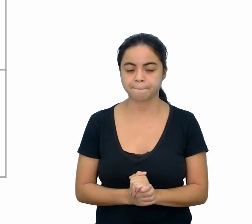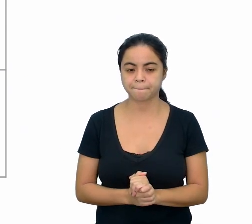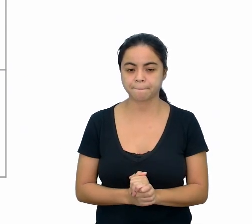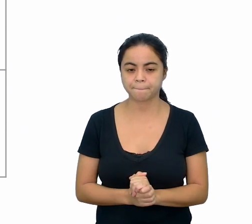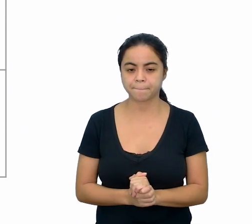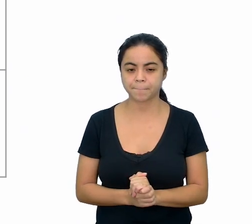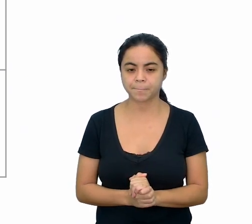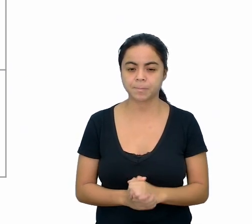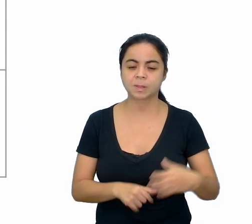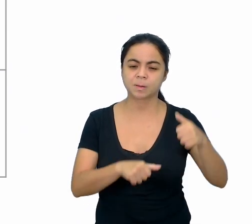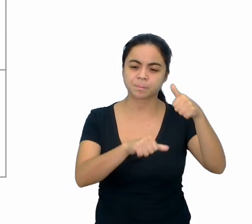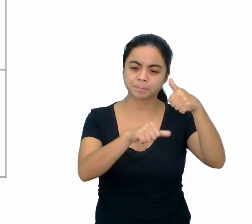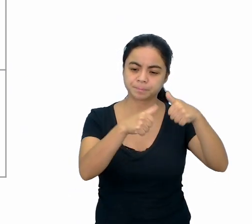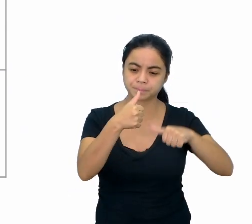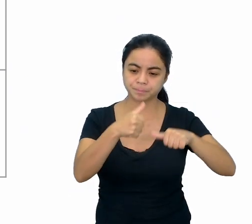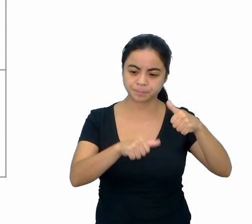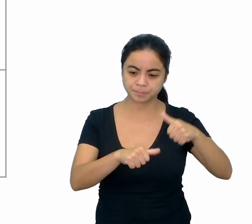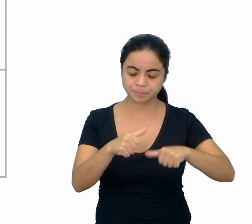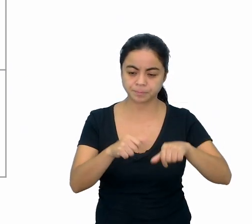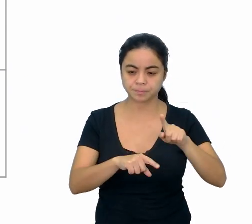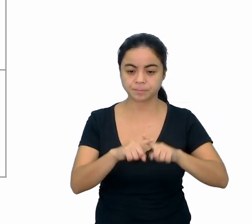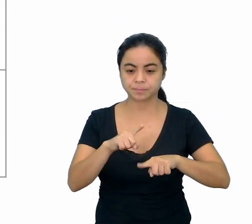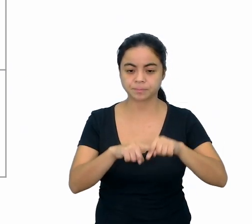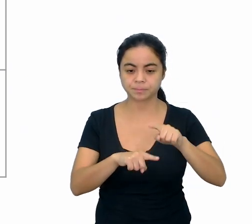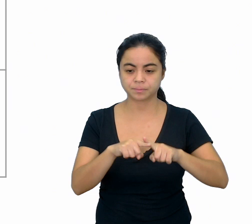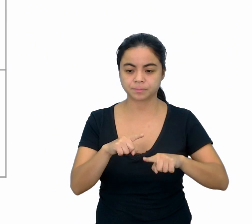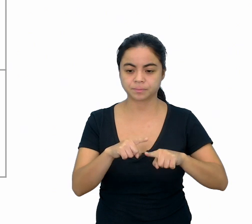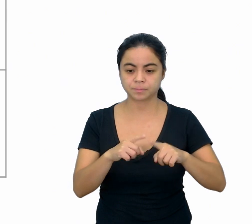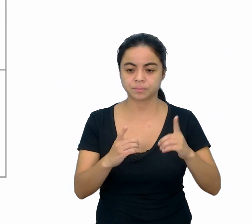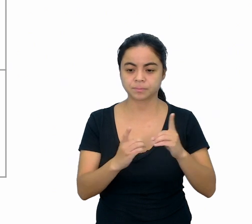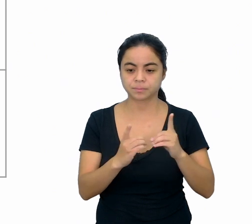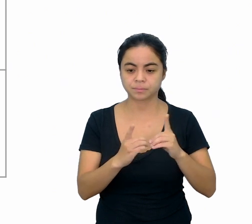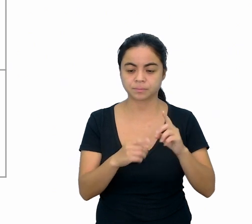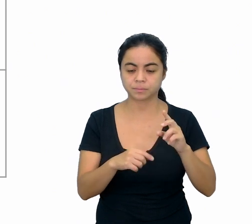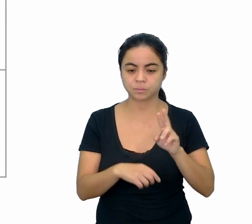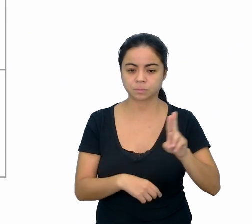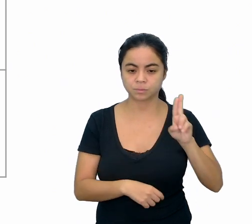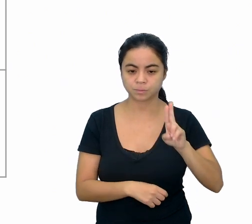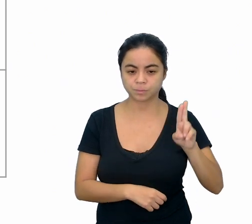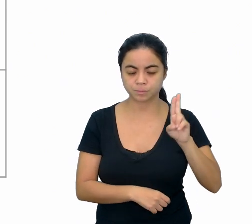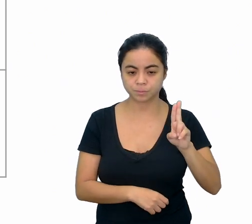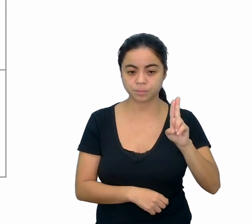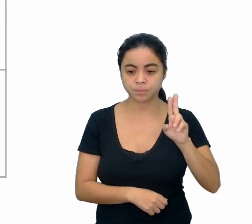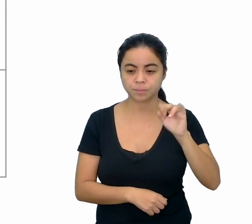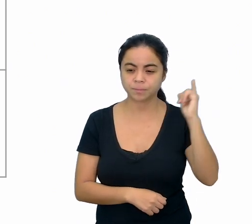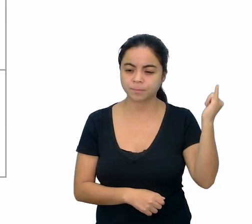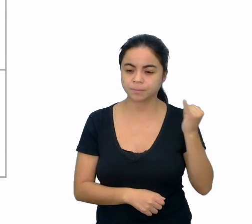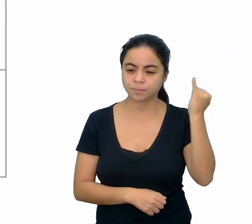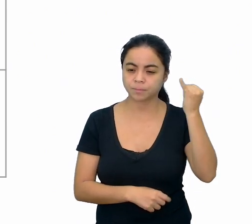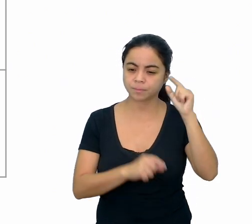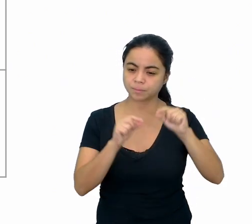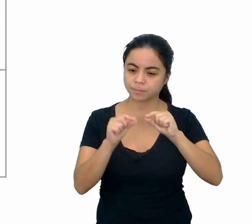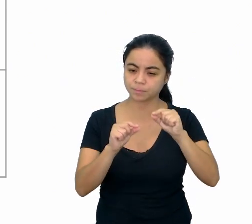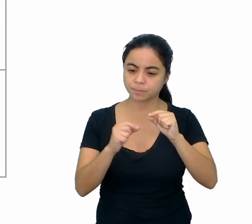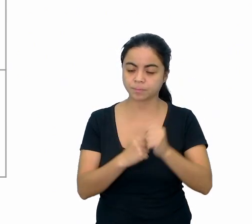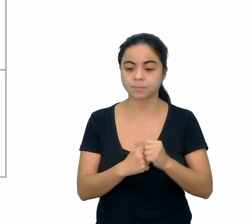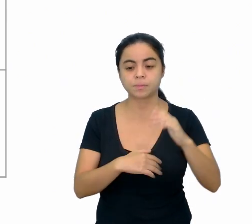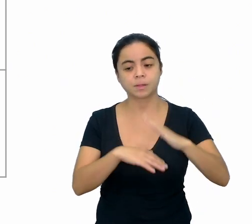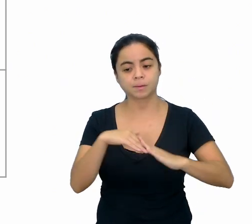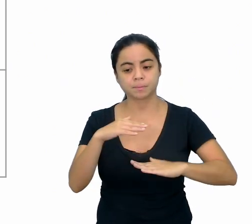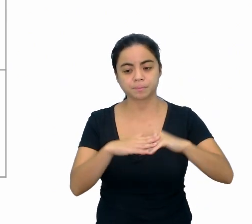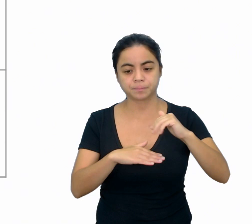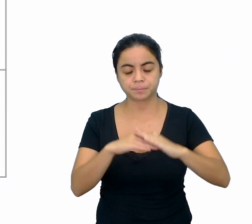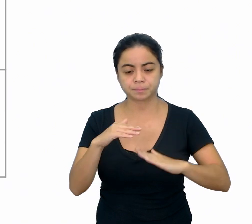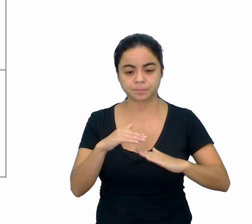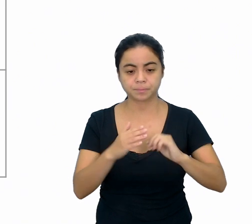ao analisar o material didático que vamos utilizar, é importante, professor, pensar em quais habilidades